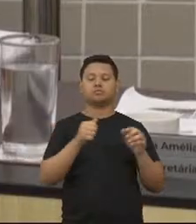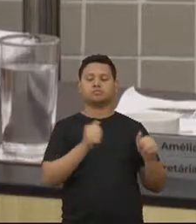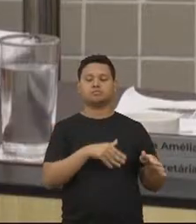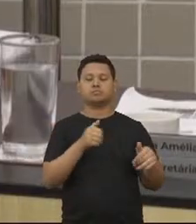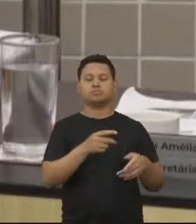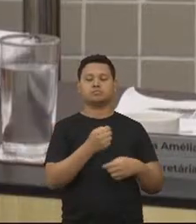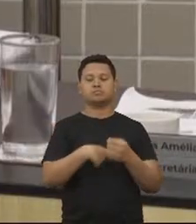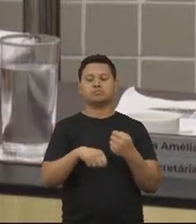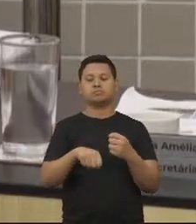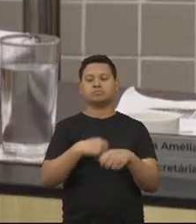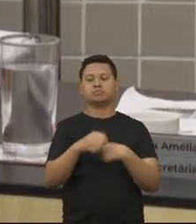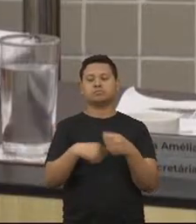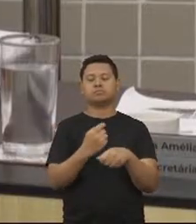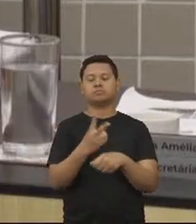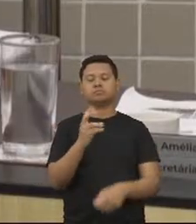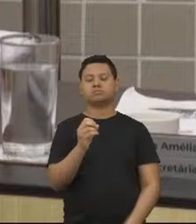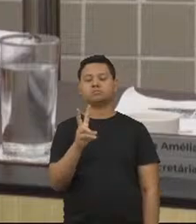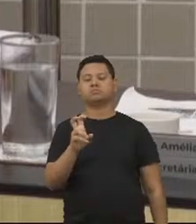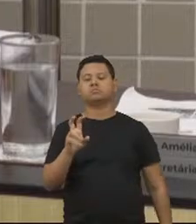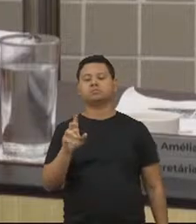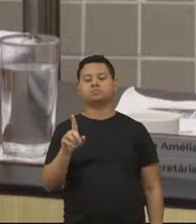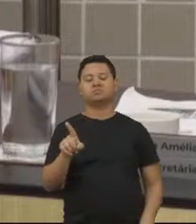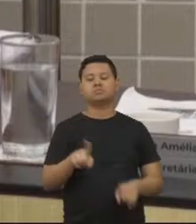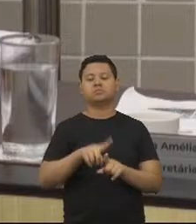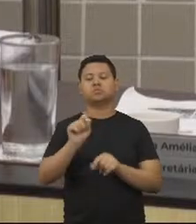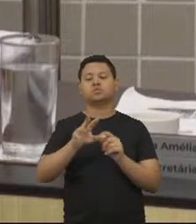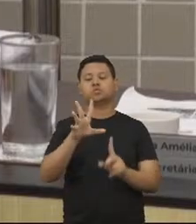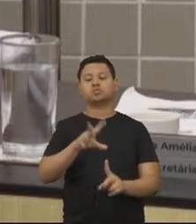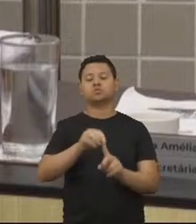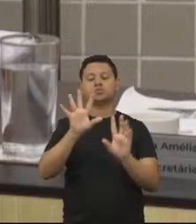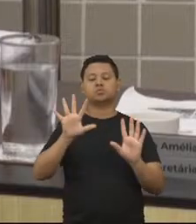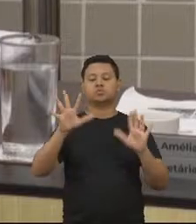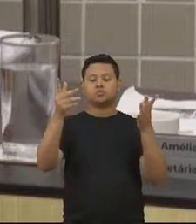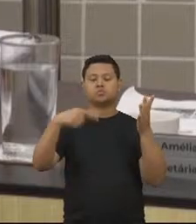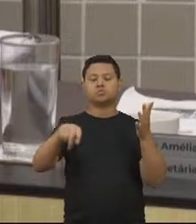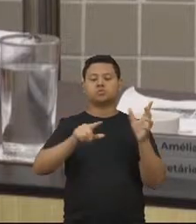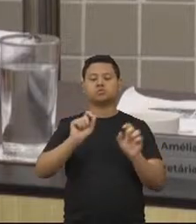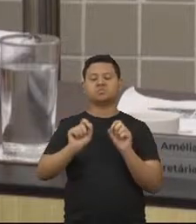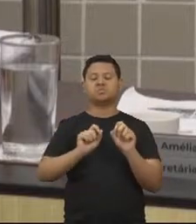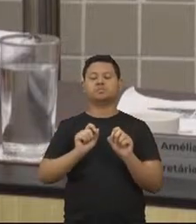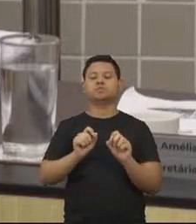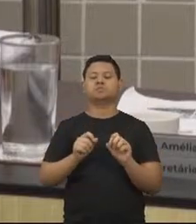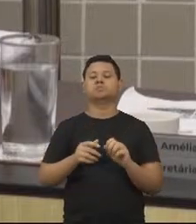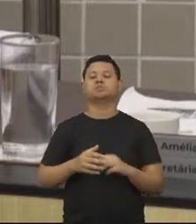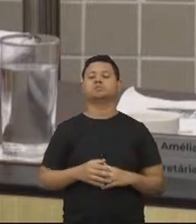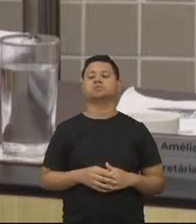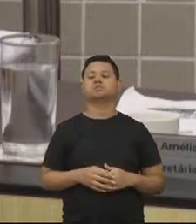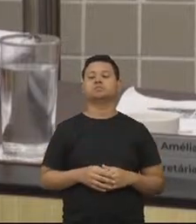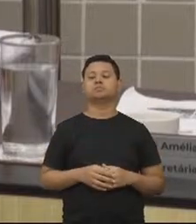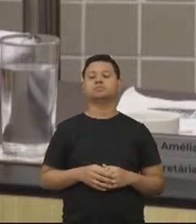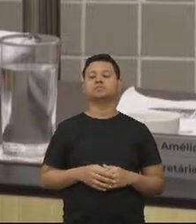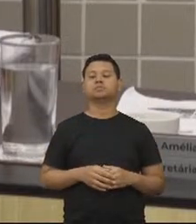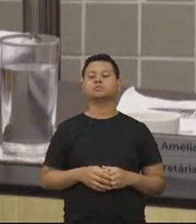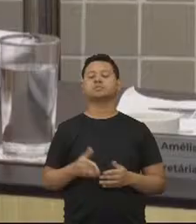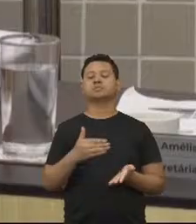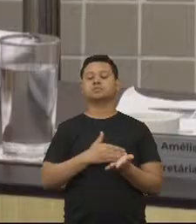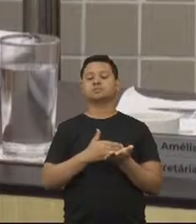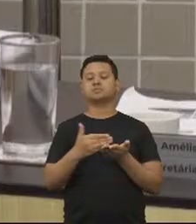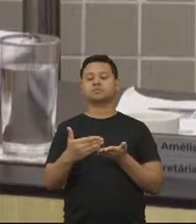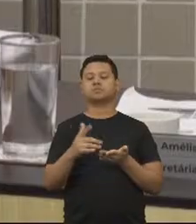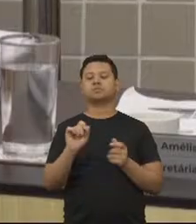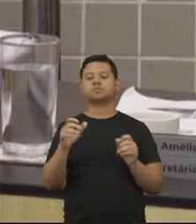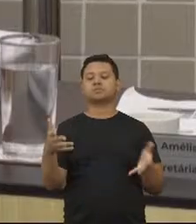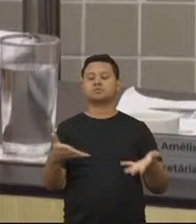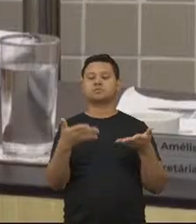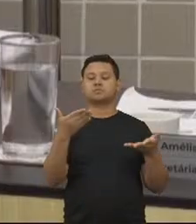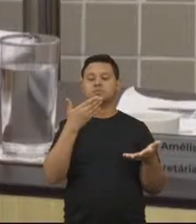no Complexo Educamais Paulo Freire. O referido evento consolidou-se como uma iniciativa de